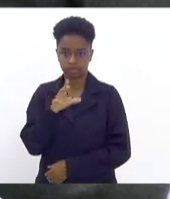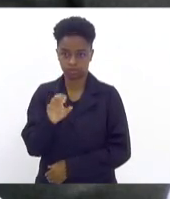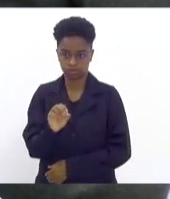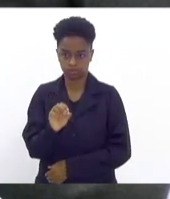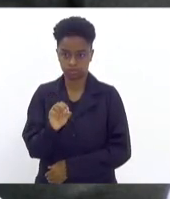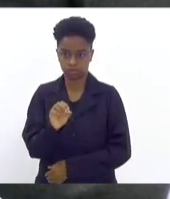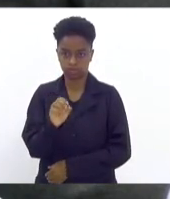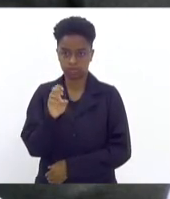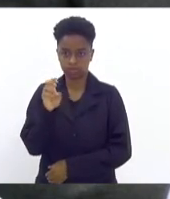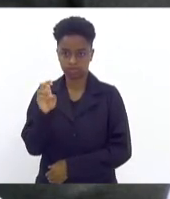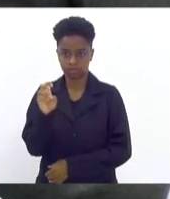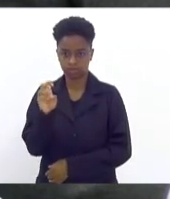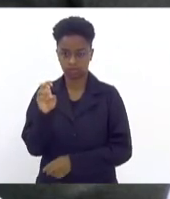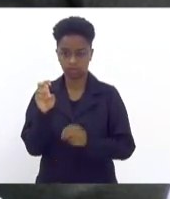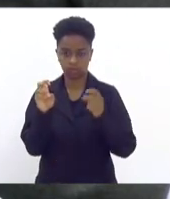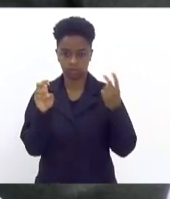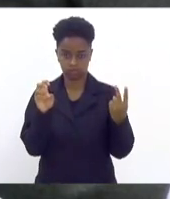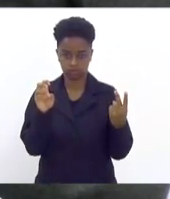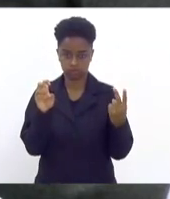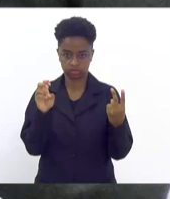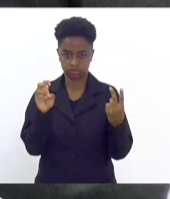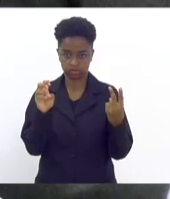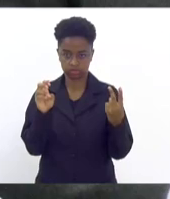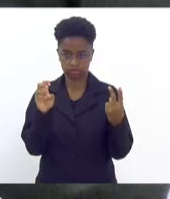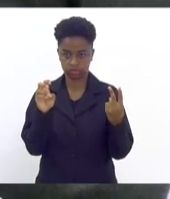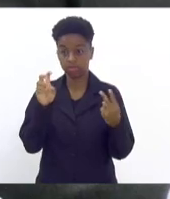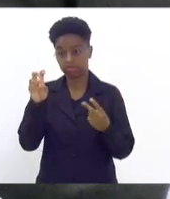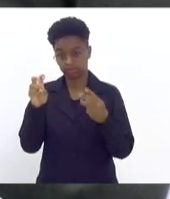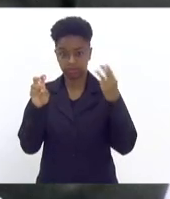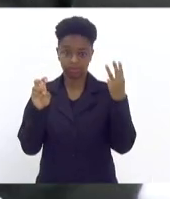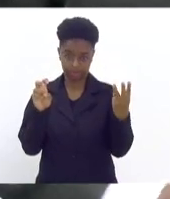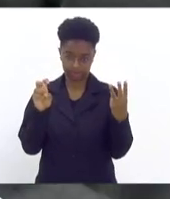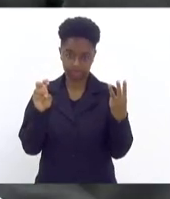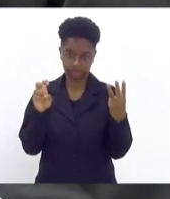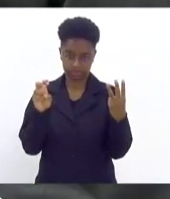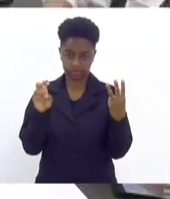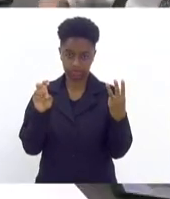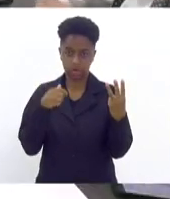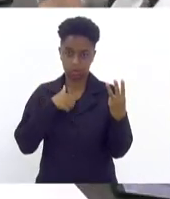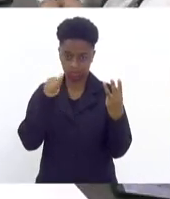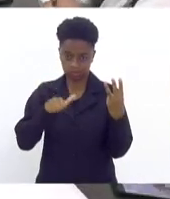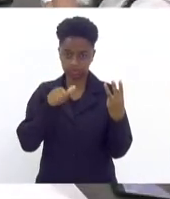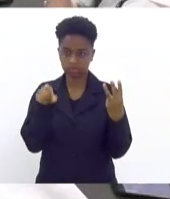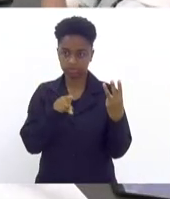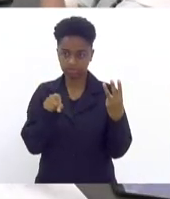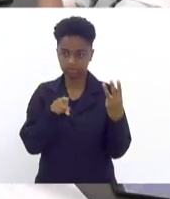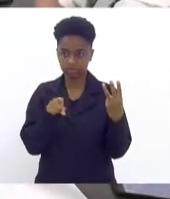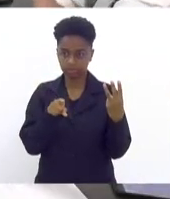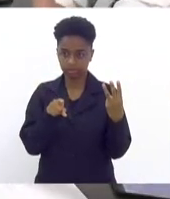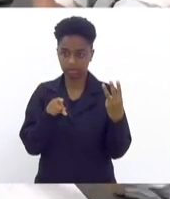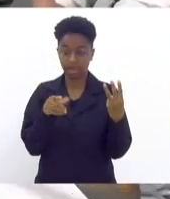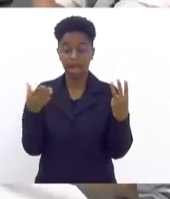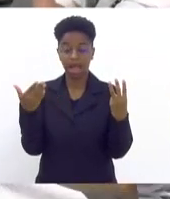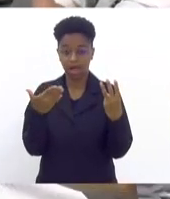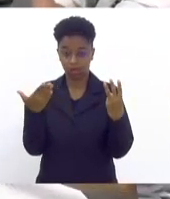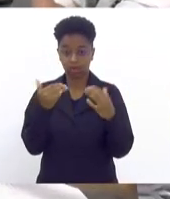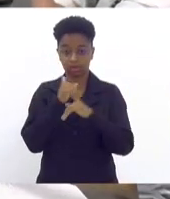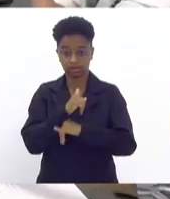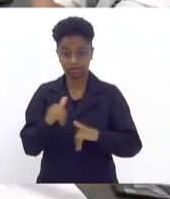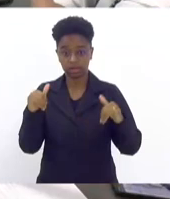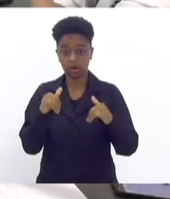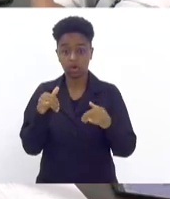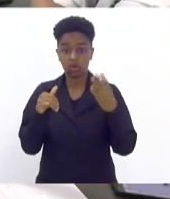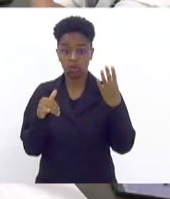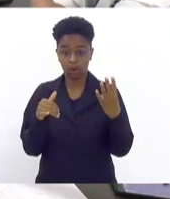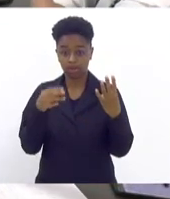Por 5-2, proclamando o resultado. 5-3, que eu vou alterar o meu também. 4-3. Ninguém altera mais não. Então, proclamando o resultado por